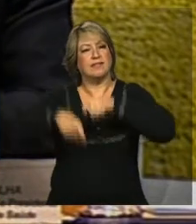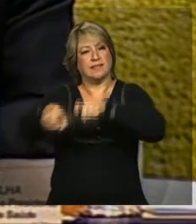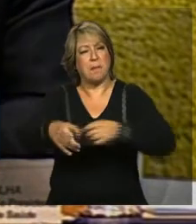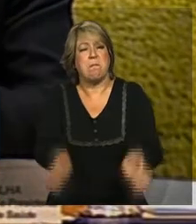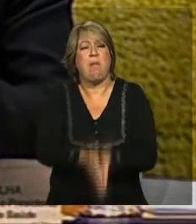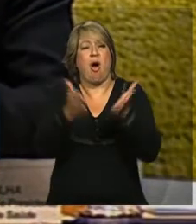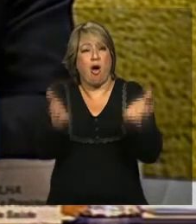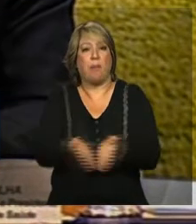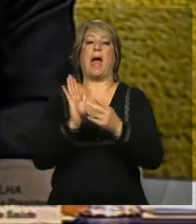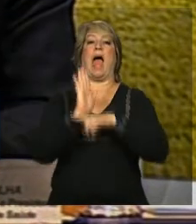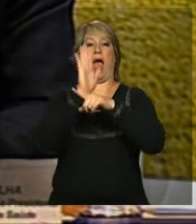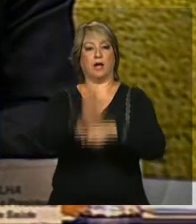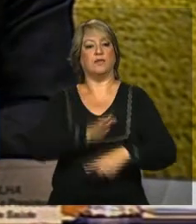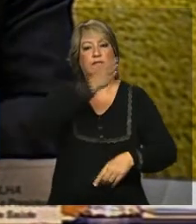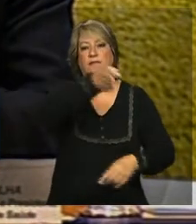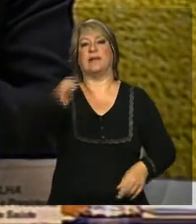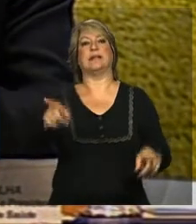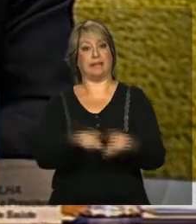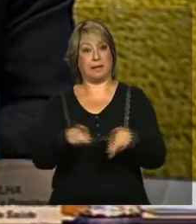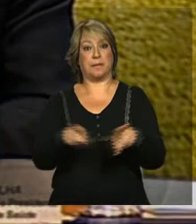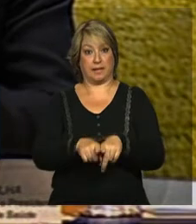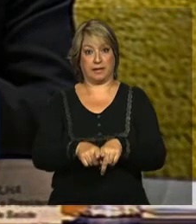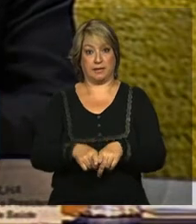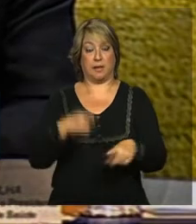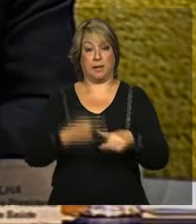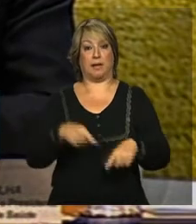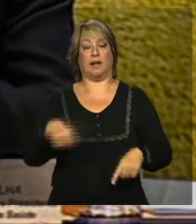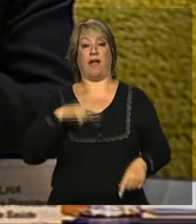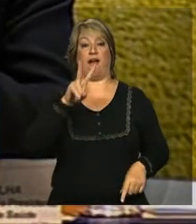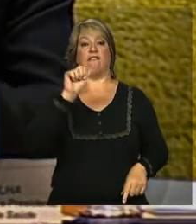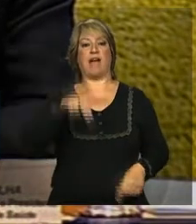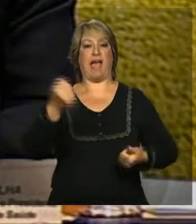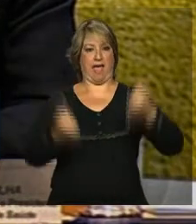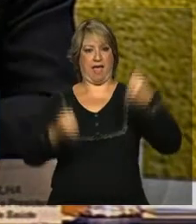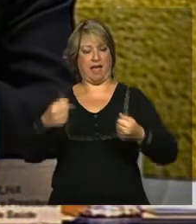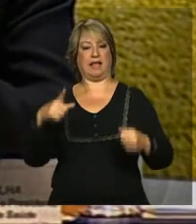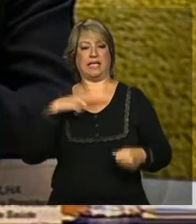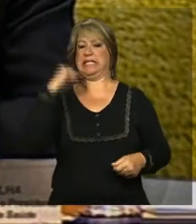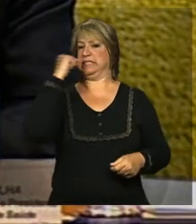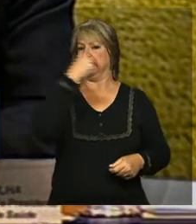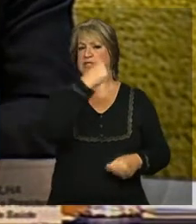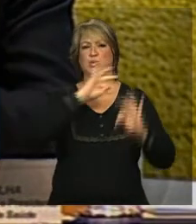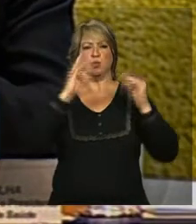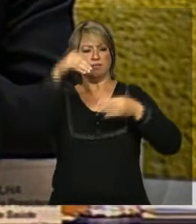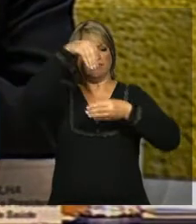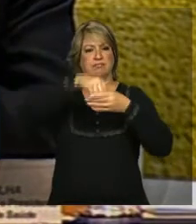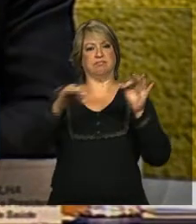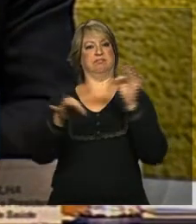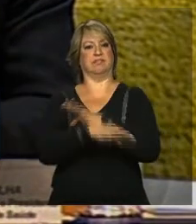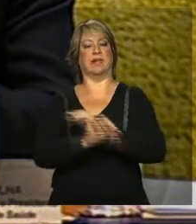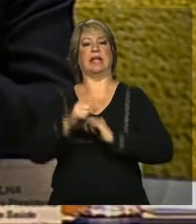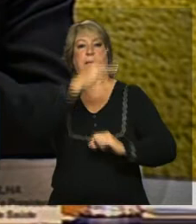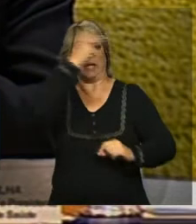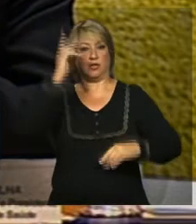das unidades móveis tem em e é uma Van adaptada com consultório odontológico os equipamentos que vai